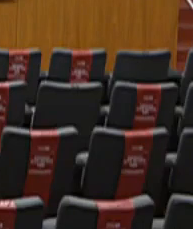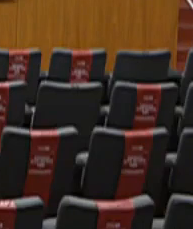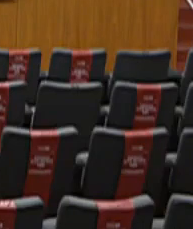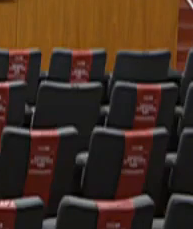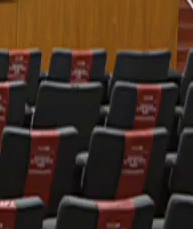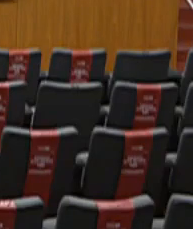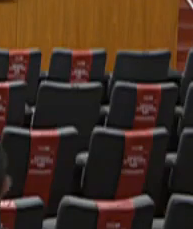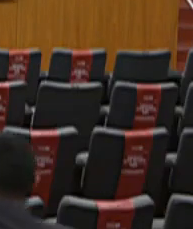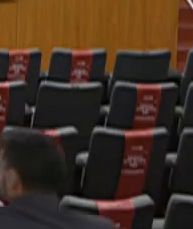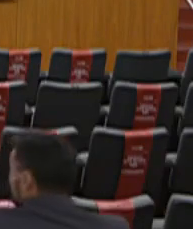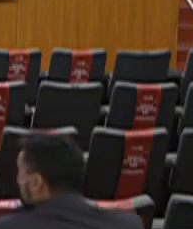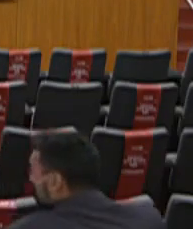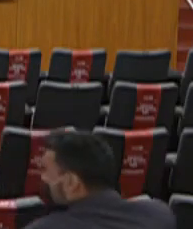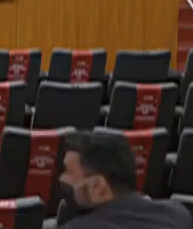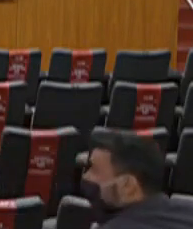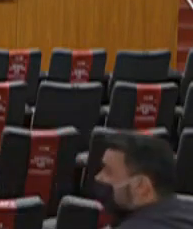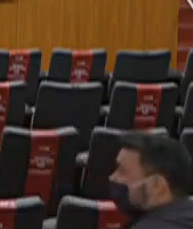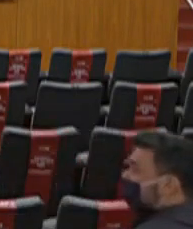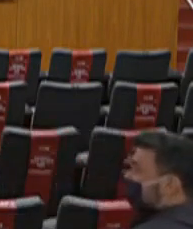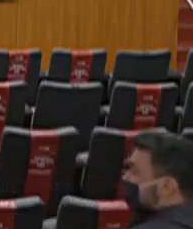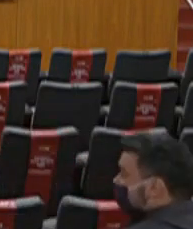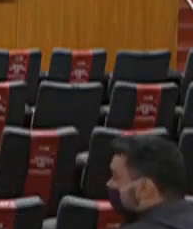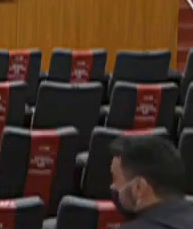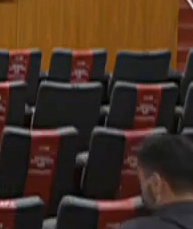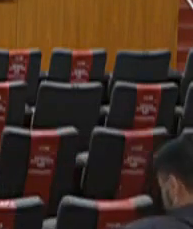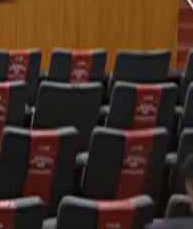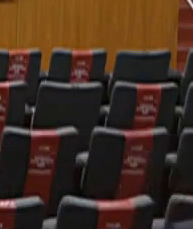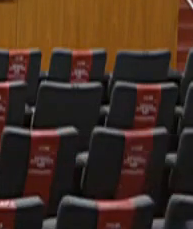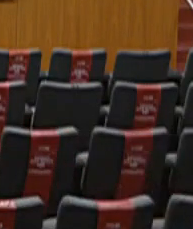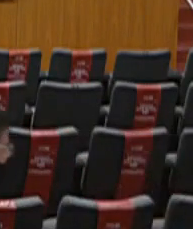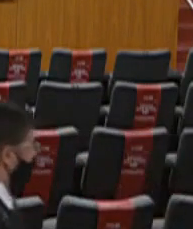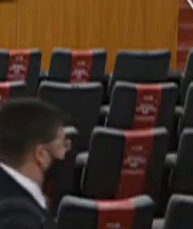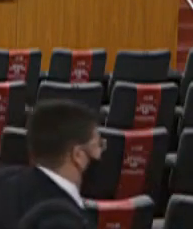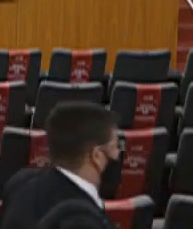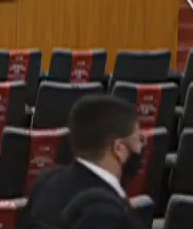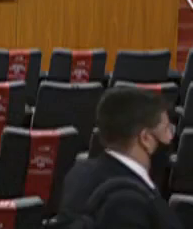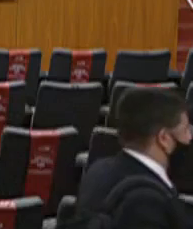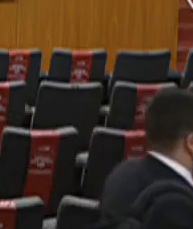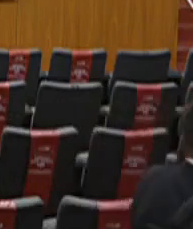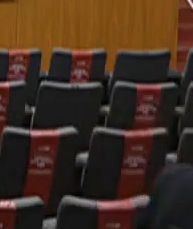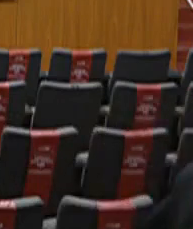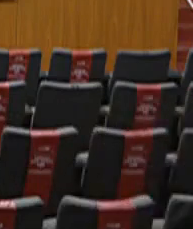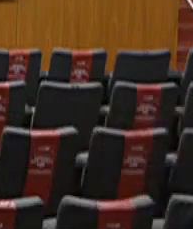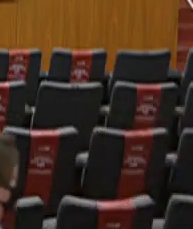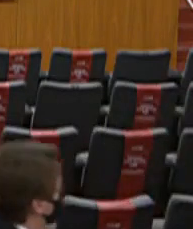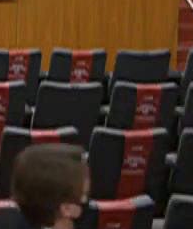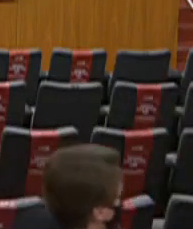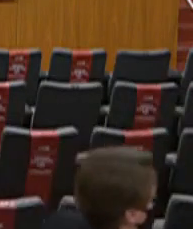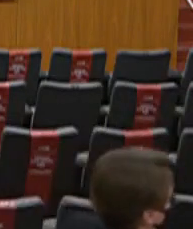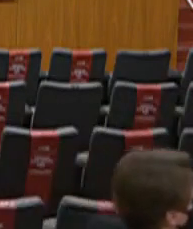estão lá disponíveis. Obrigada pela companhia, TV Assembleia Política ao Vivo, Transparência no Ar.